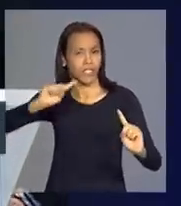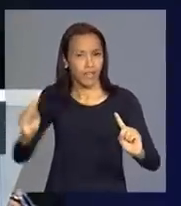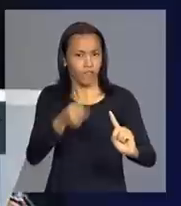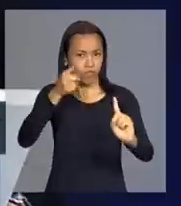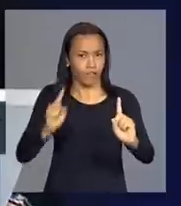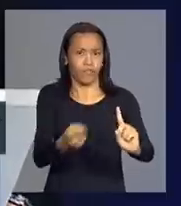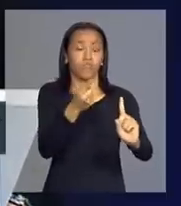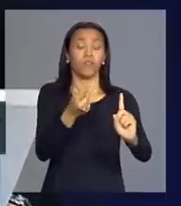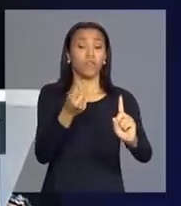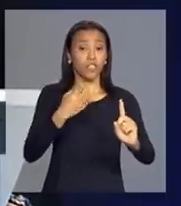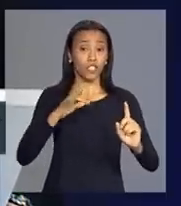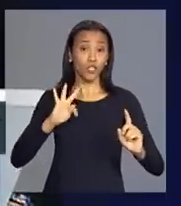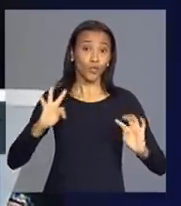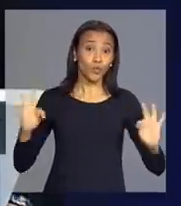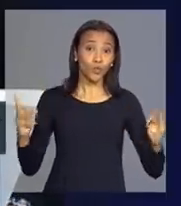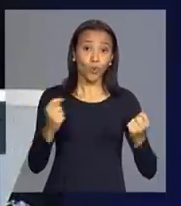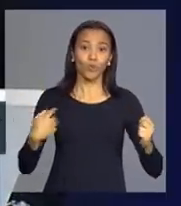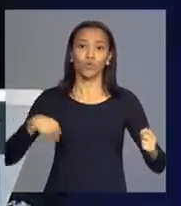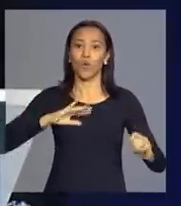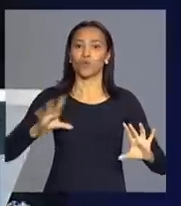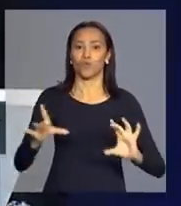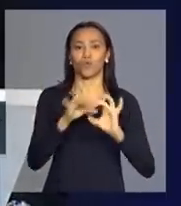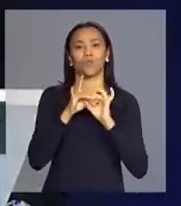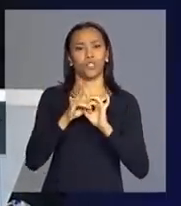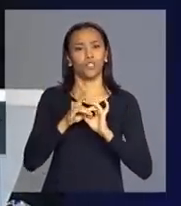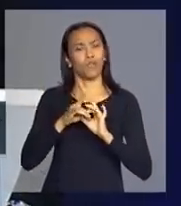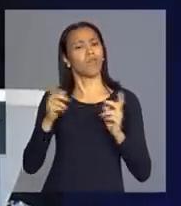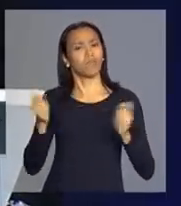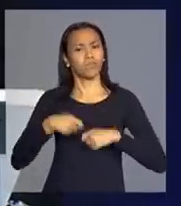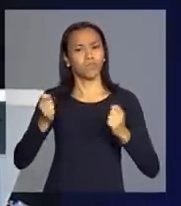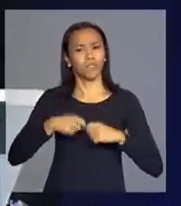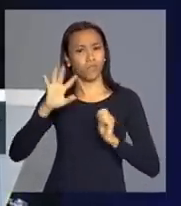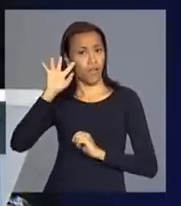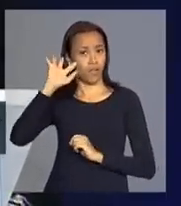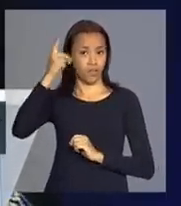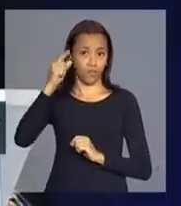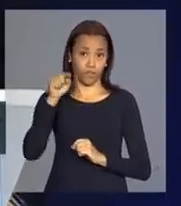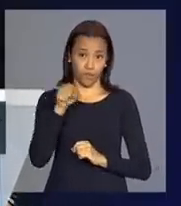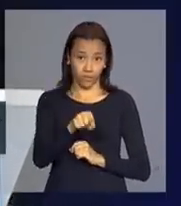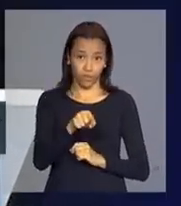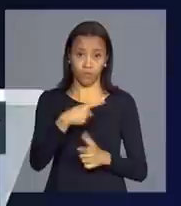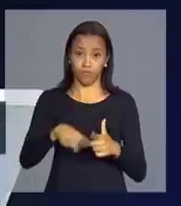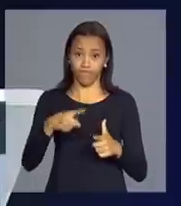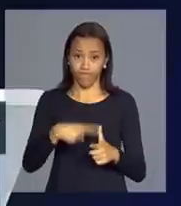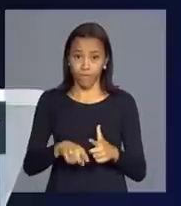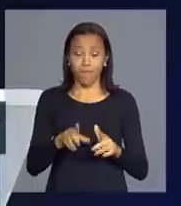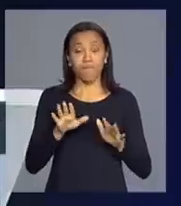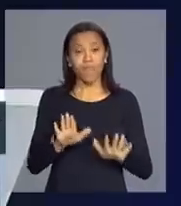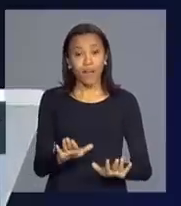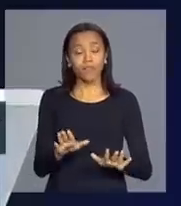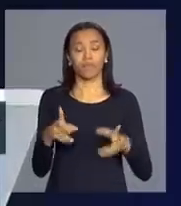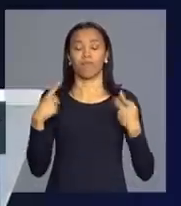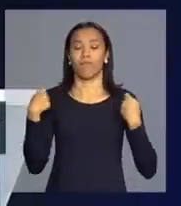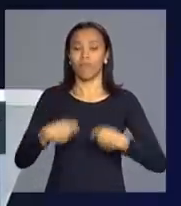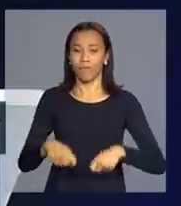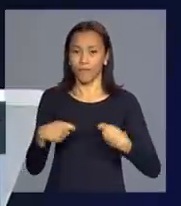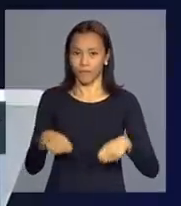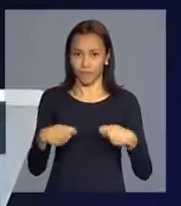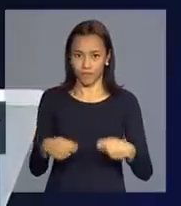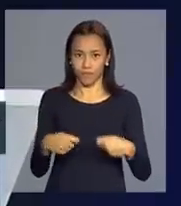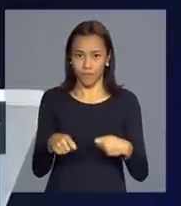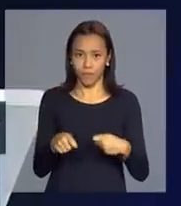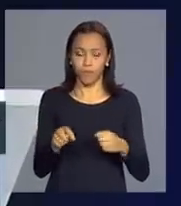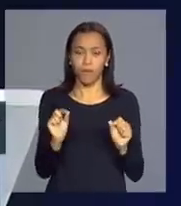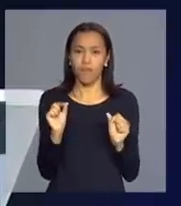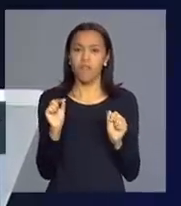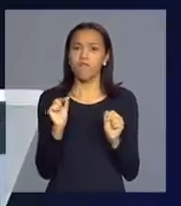que todos nós juntos temos competência para resolvê-lo. Agora, é necessário